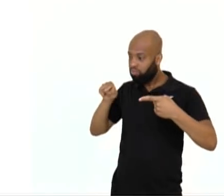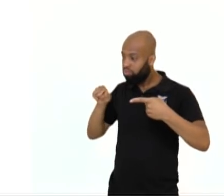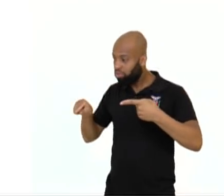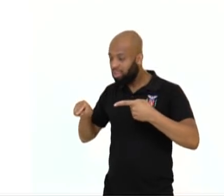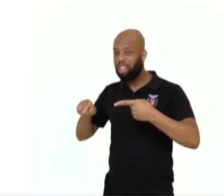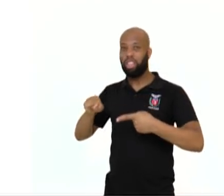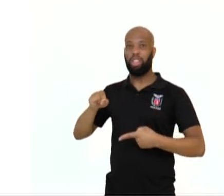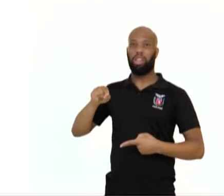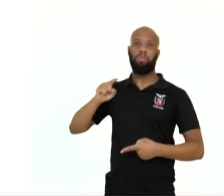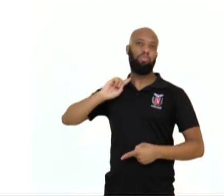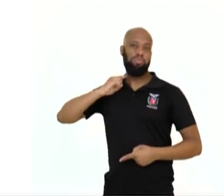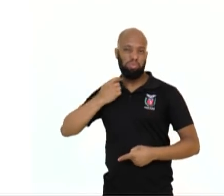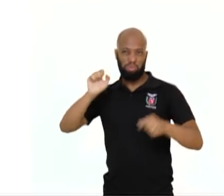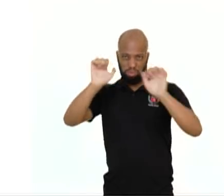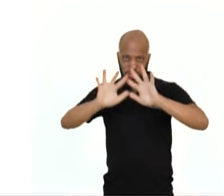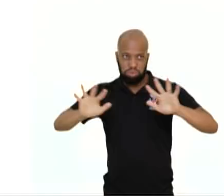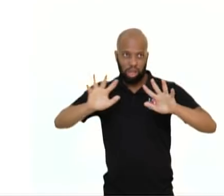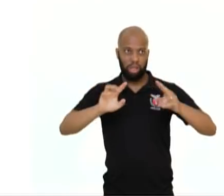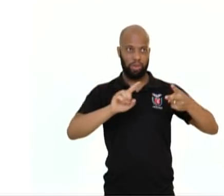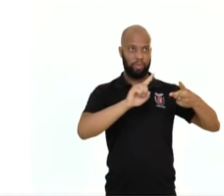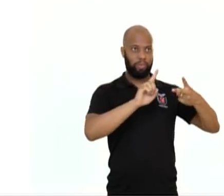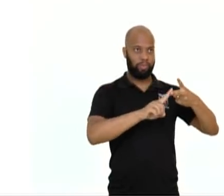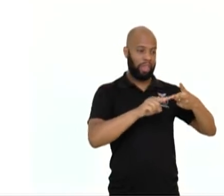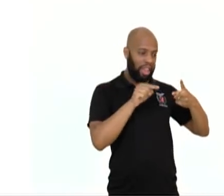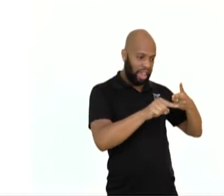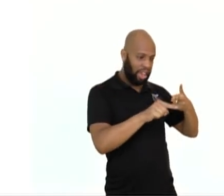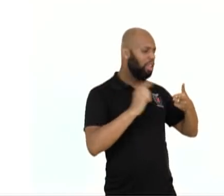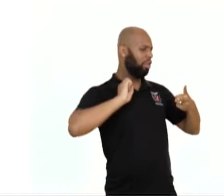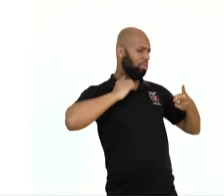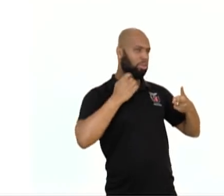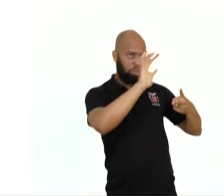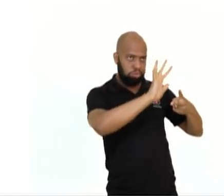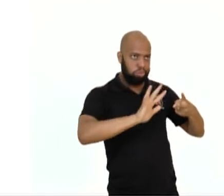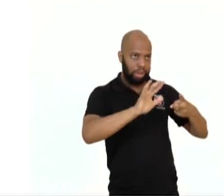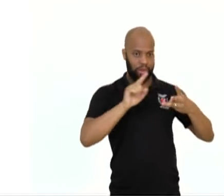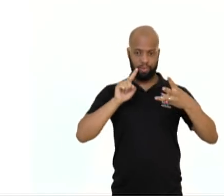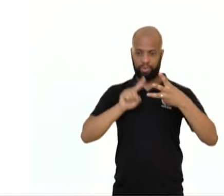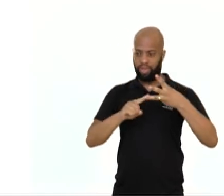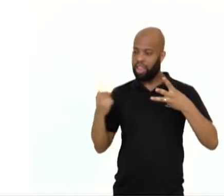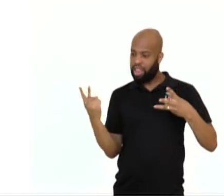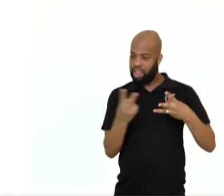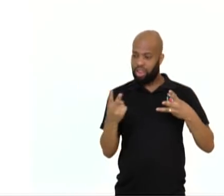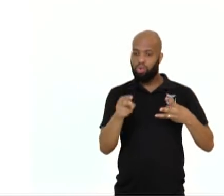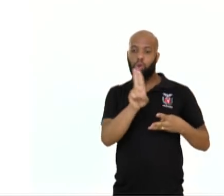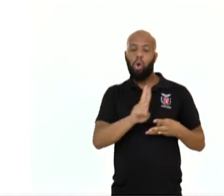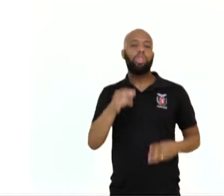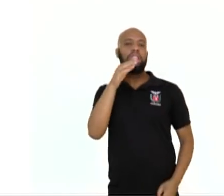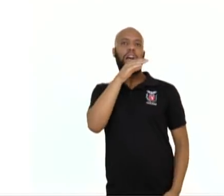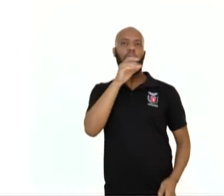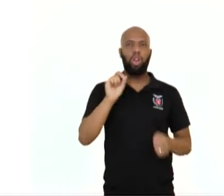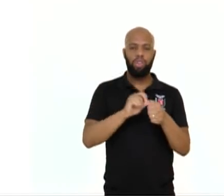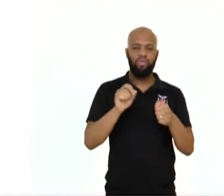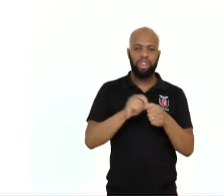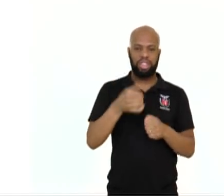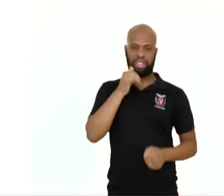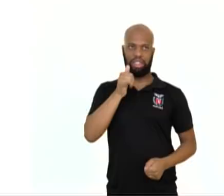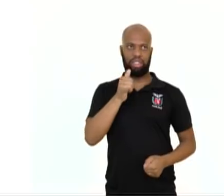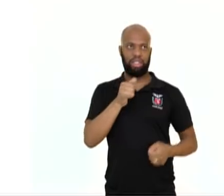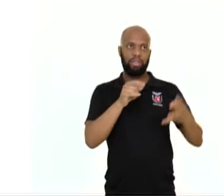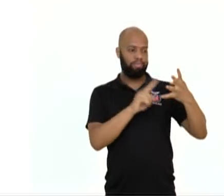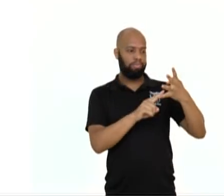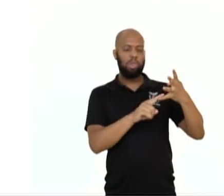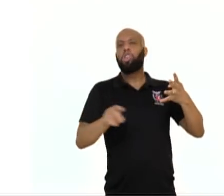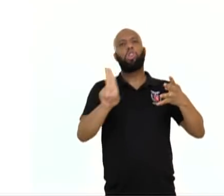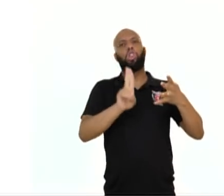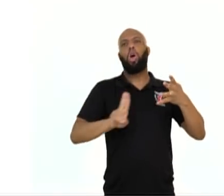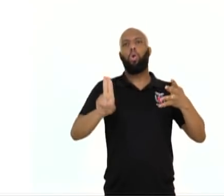ambiente? Letra C, ambas utilizam o calor para gerar energia elétrica? Ou letra D, não utilizam energia térmica